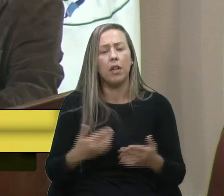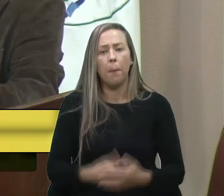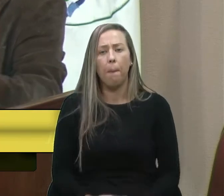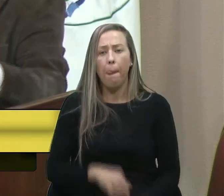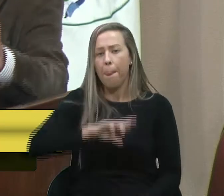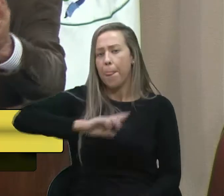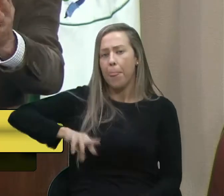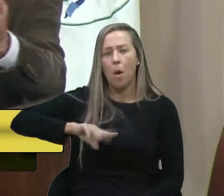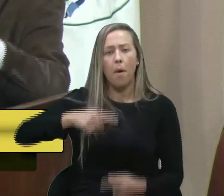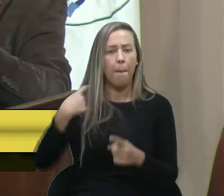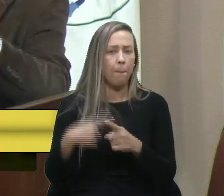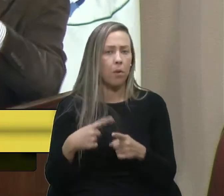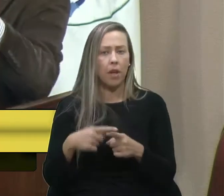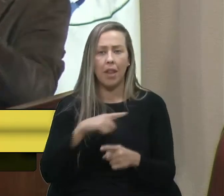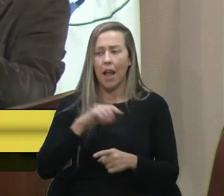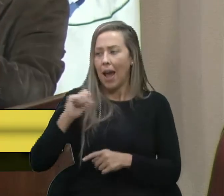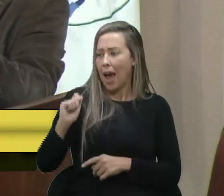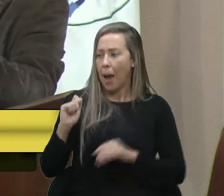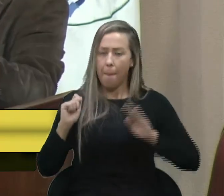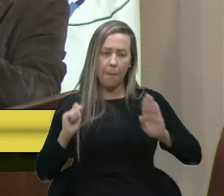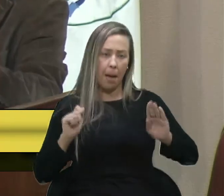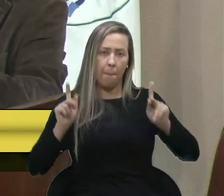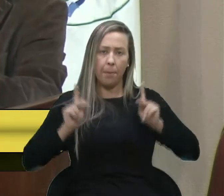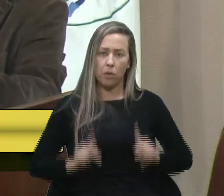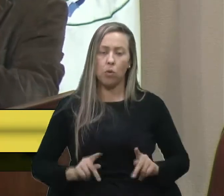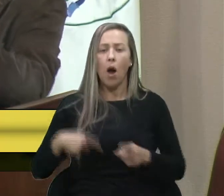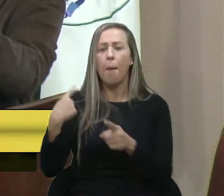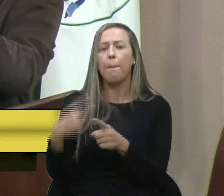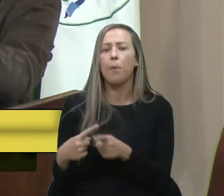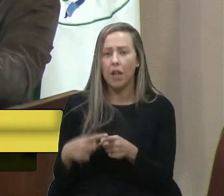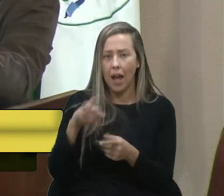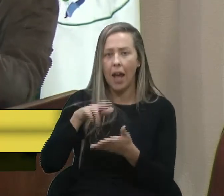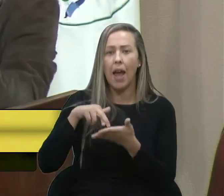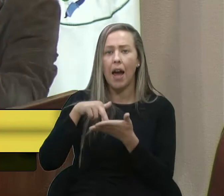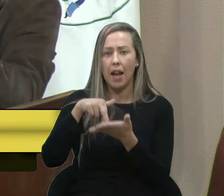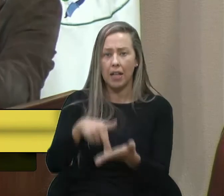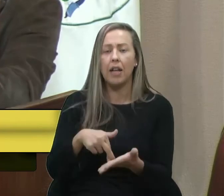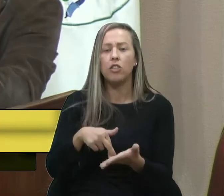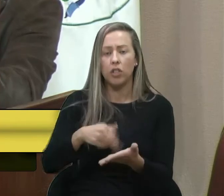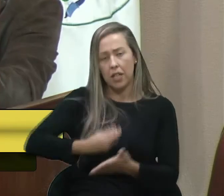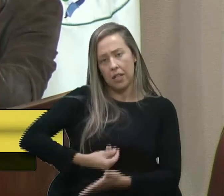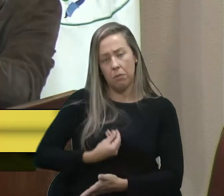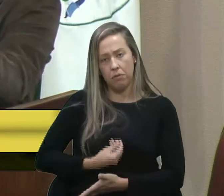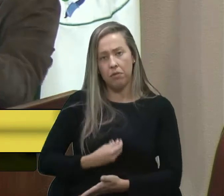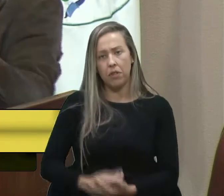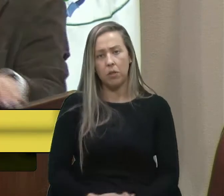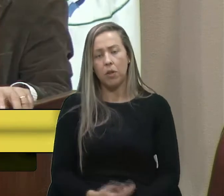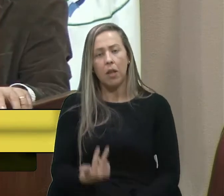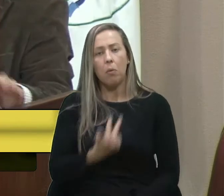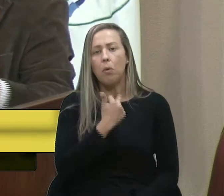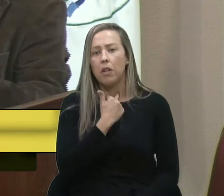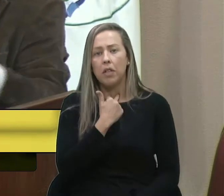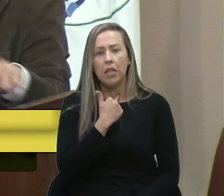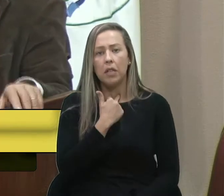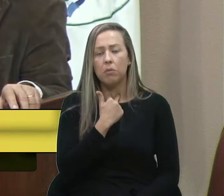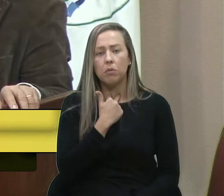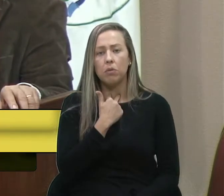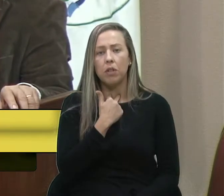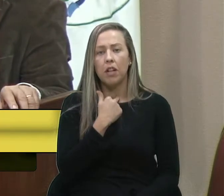é porque lá tem A ou B ou isso, daquilo, porque é a realidade que estamos vivendo. Não podemos